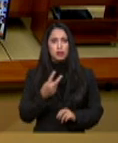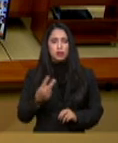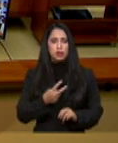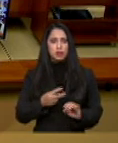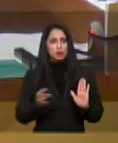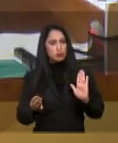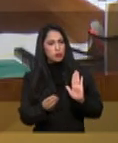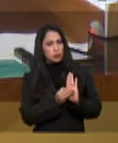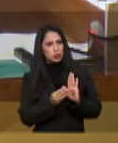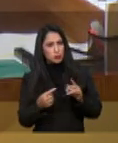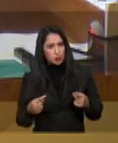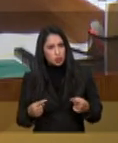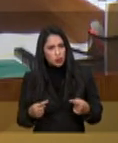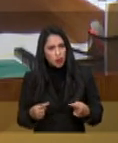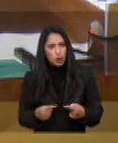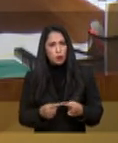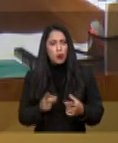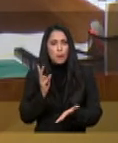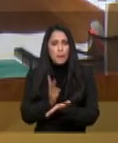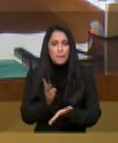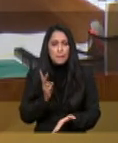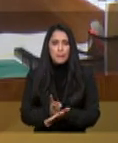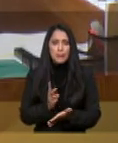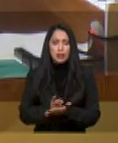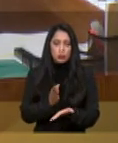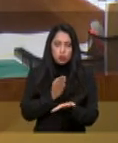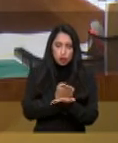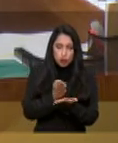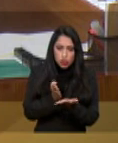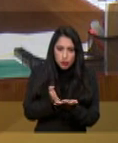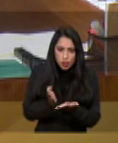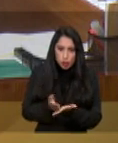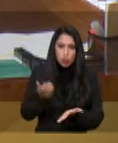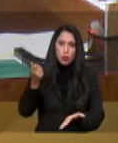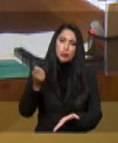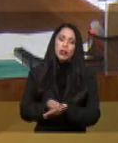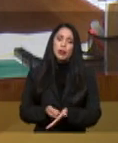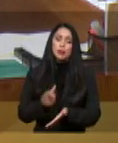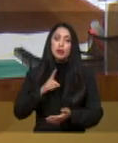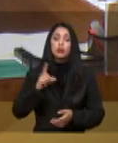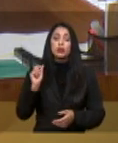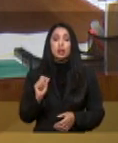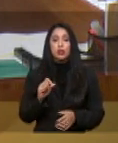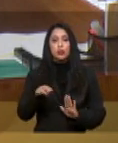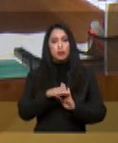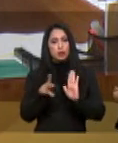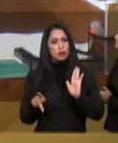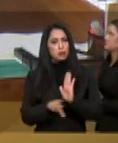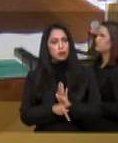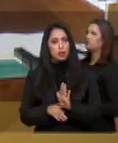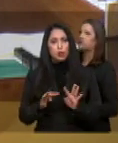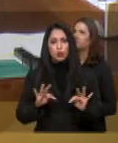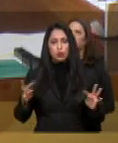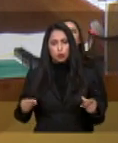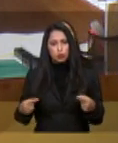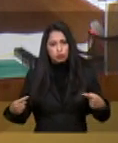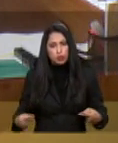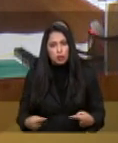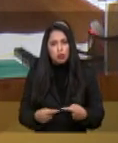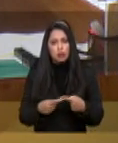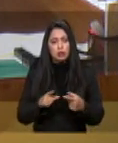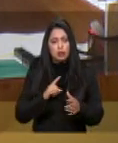dispositivo, voltado que é à hipótese de parcelamento, tenho para mim que a medida é em tudo aplicável aos casos em